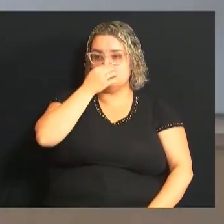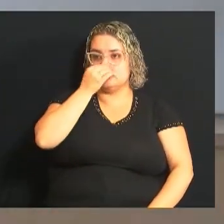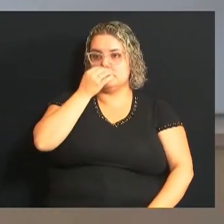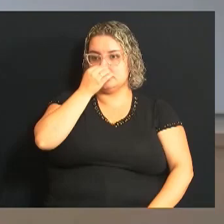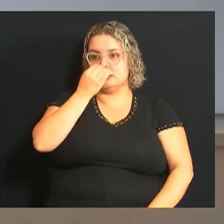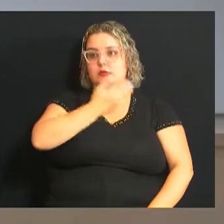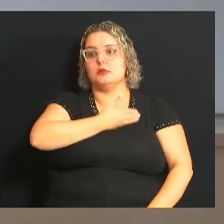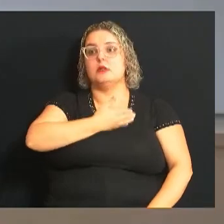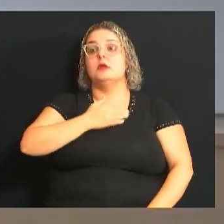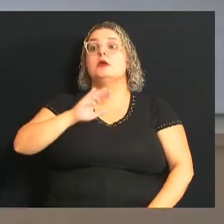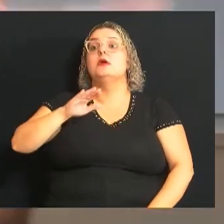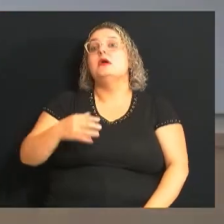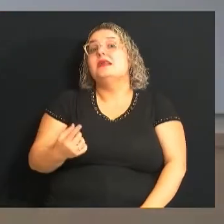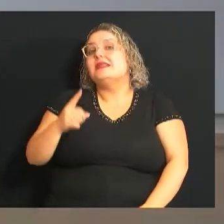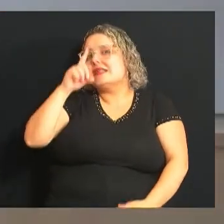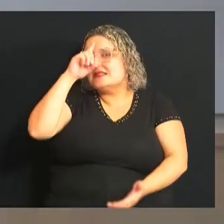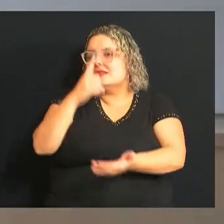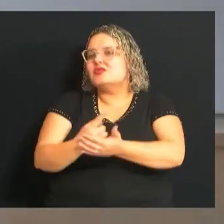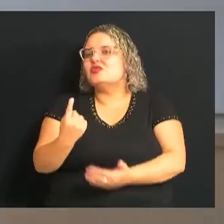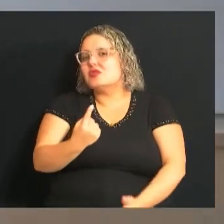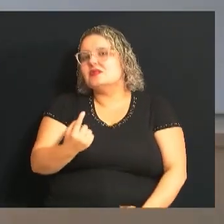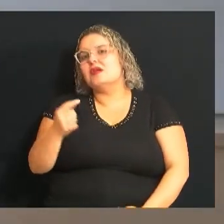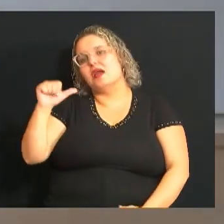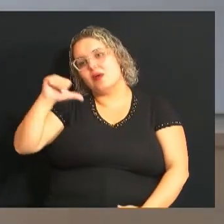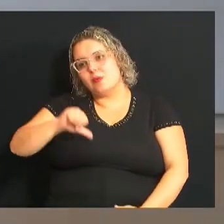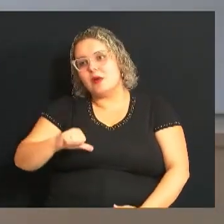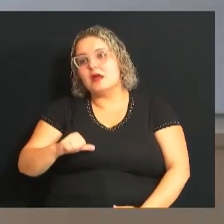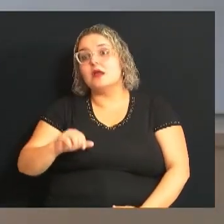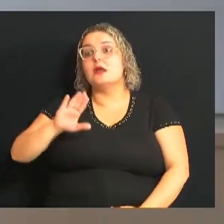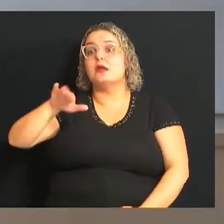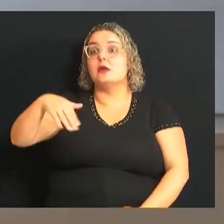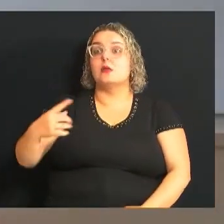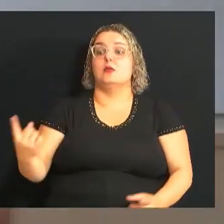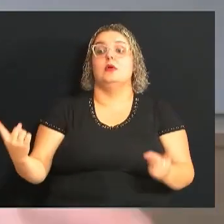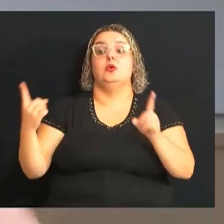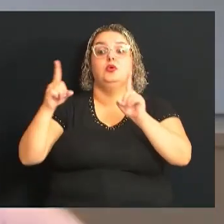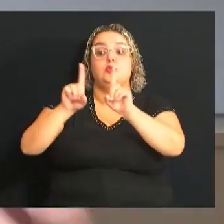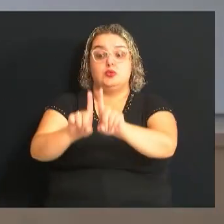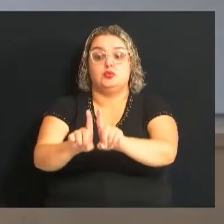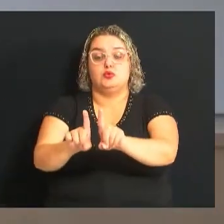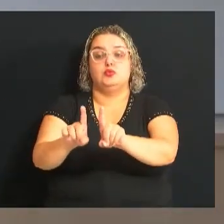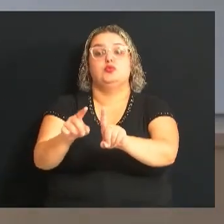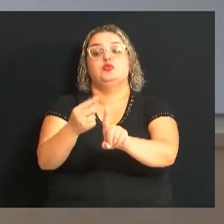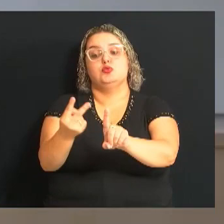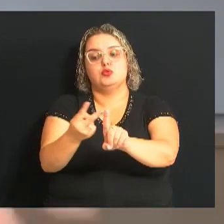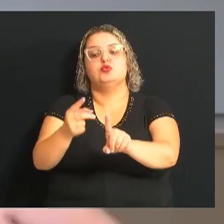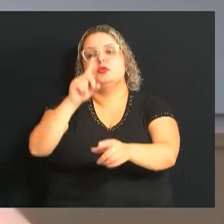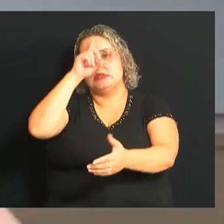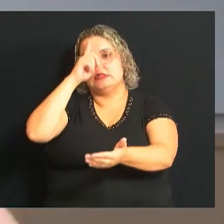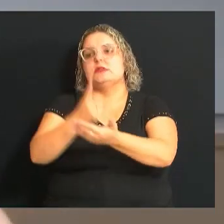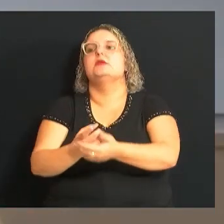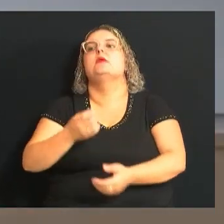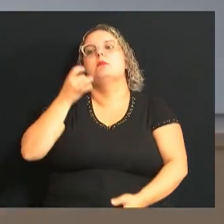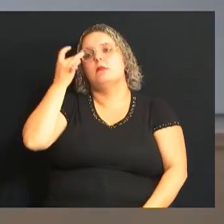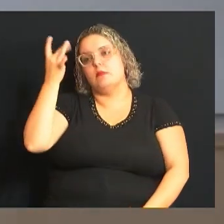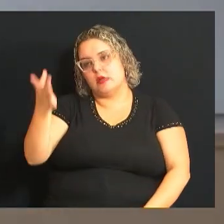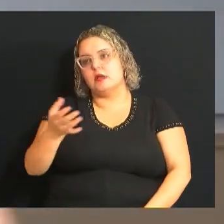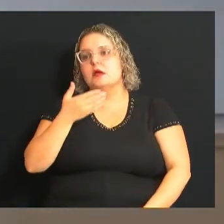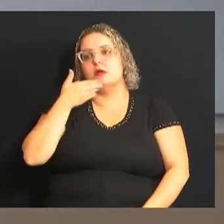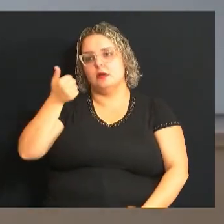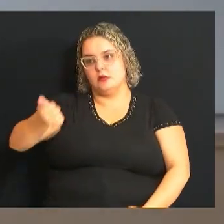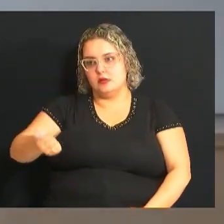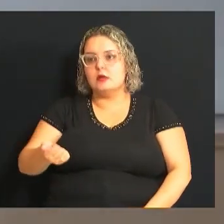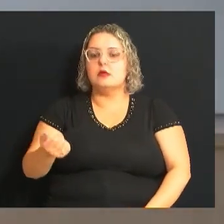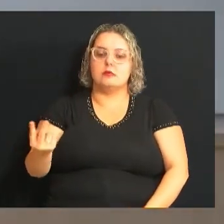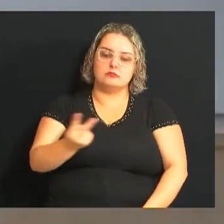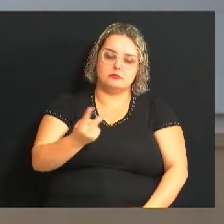o outro, você está fazendo a guarda compartilhada como ela deve ser. Então, decisões conjuntas, decisões sobre despesas que podem ser